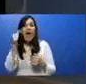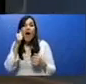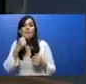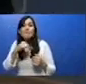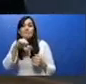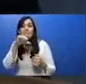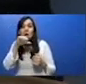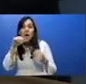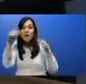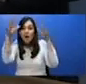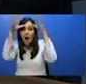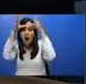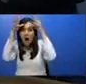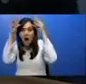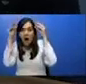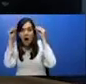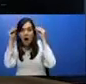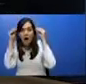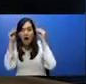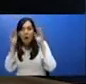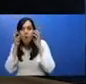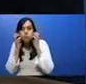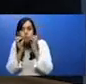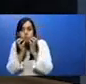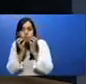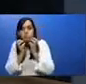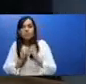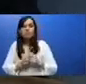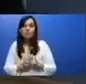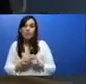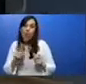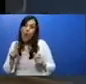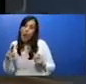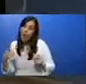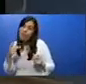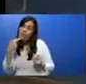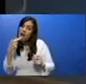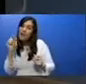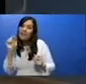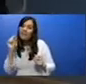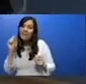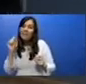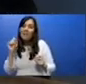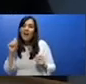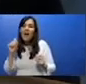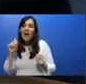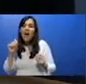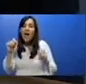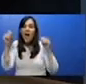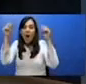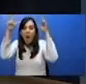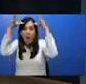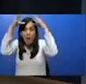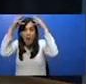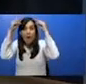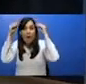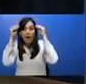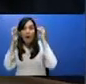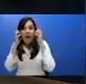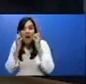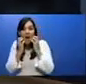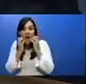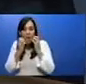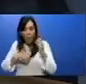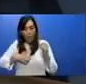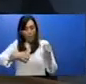de Leonardo. Outros que seriam um autorretrato de Leonardo vestido de mulher,